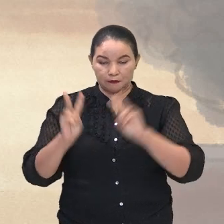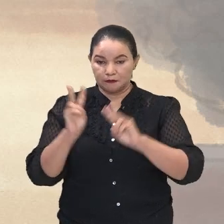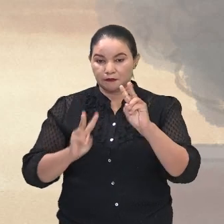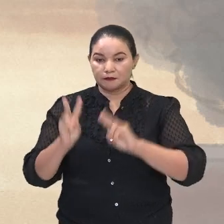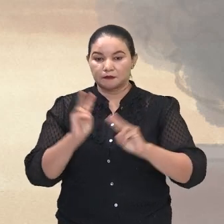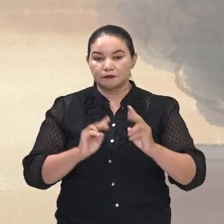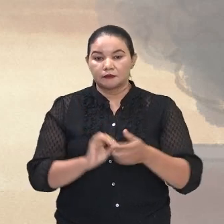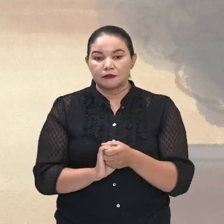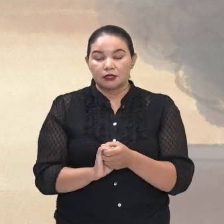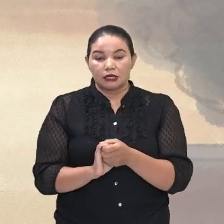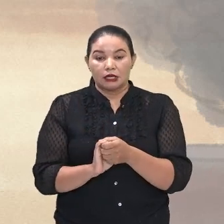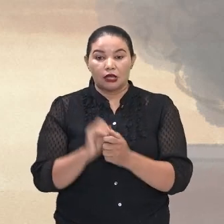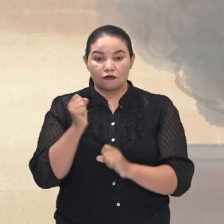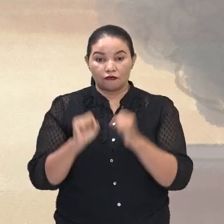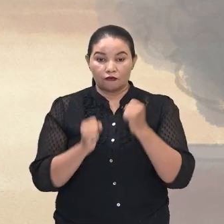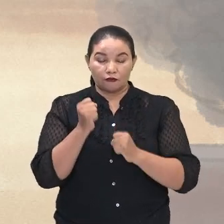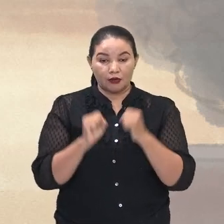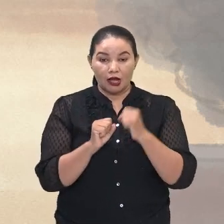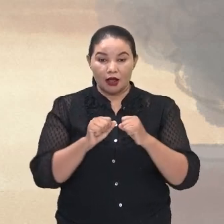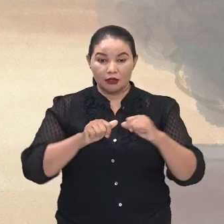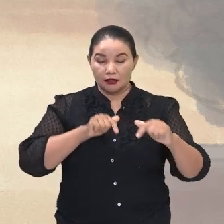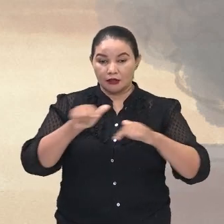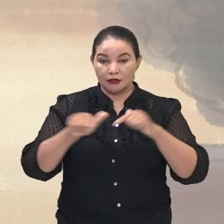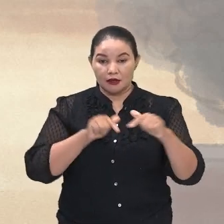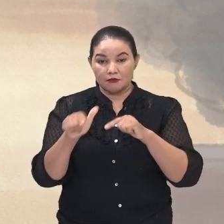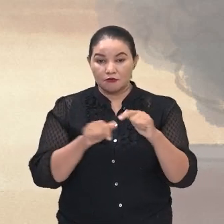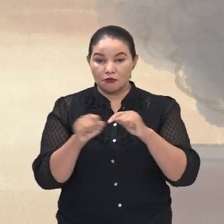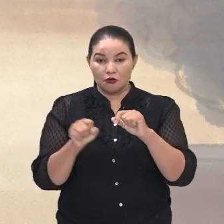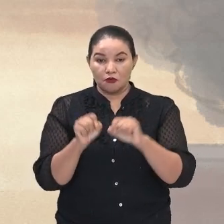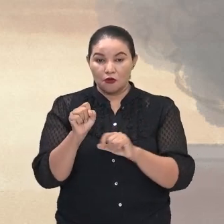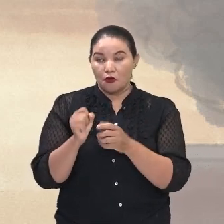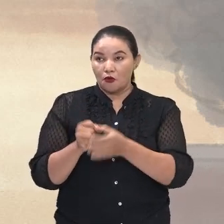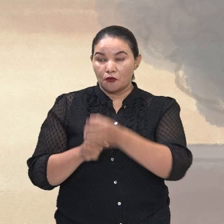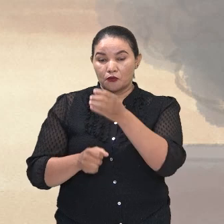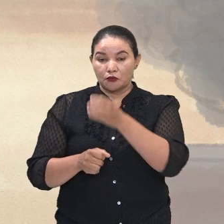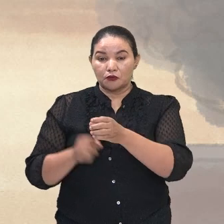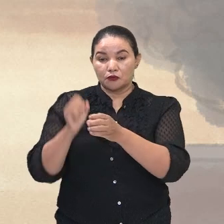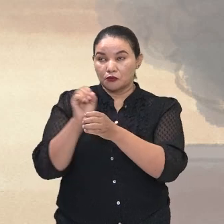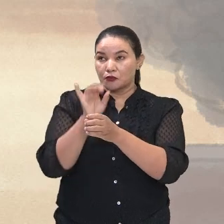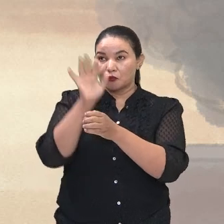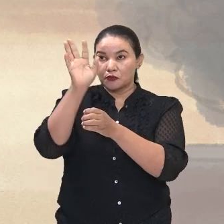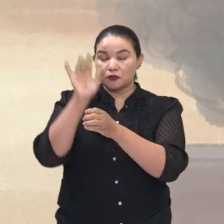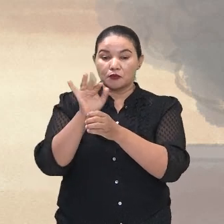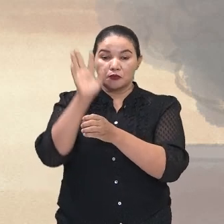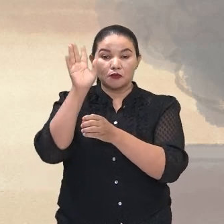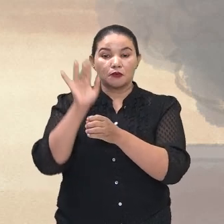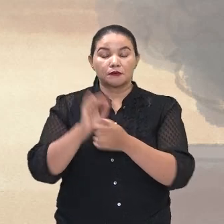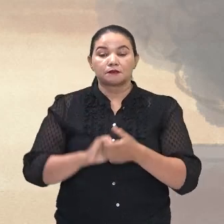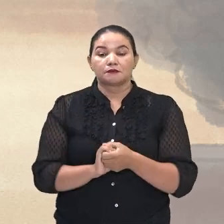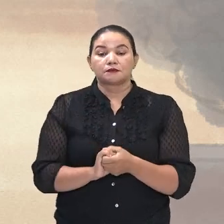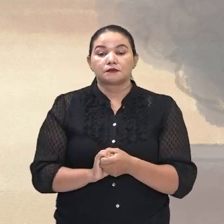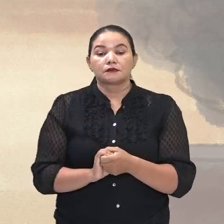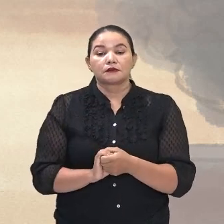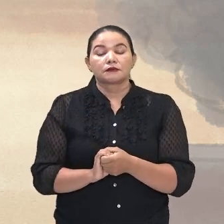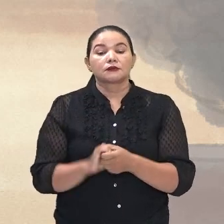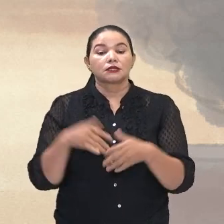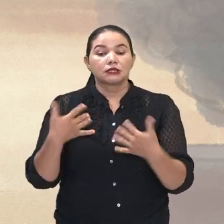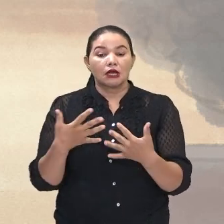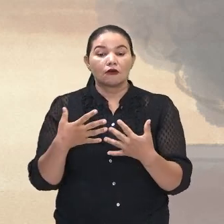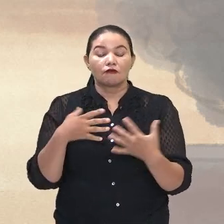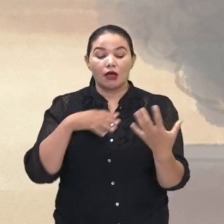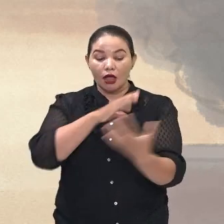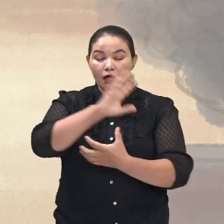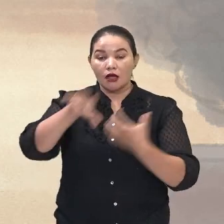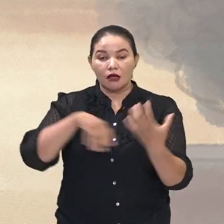em funcionamento aqui atrás, as chaminés com toda aquela fumaça saindo. E a Revolução Industrial,